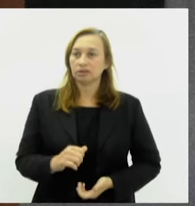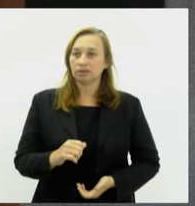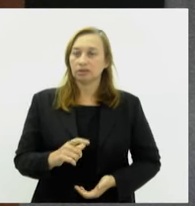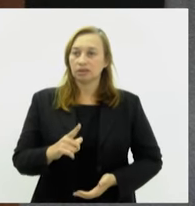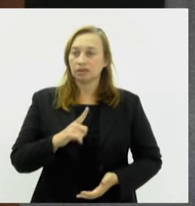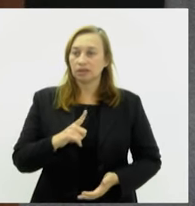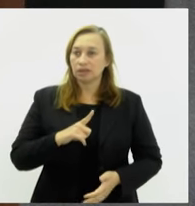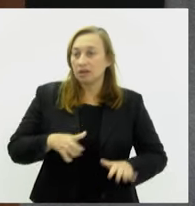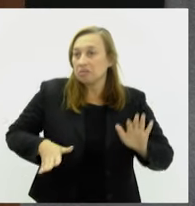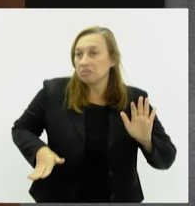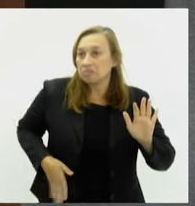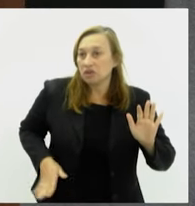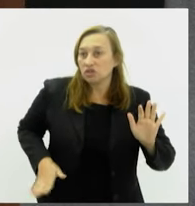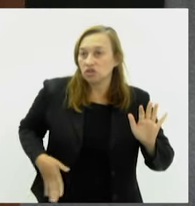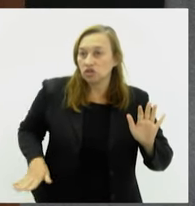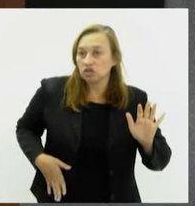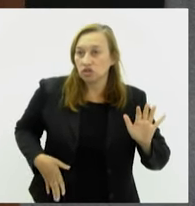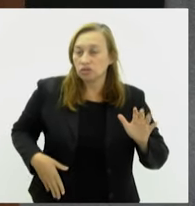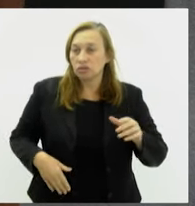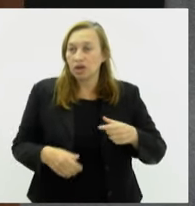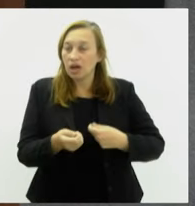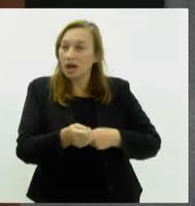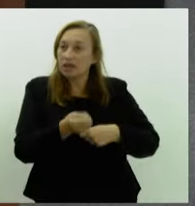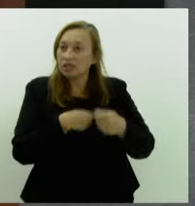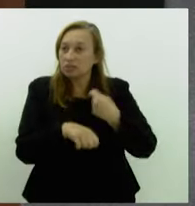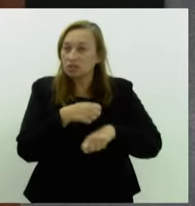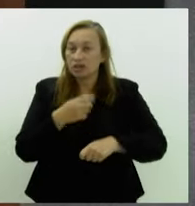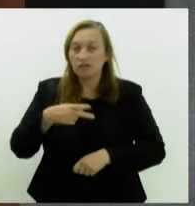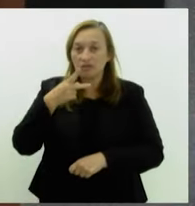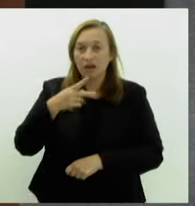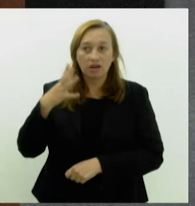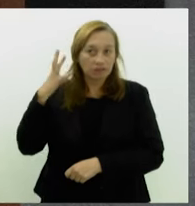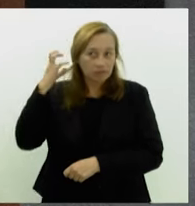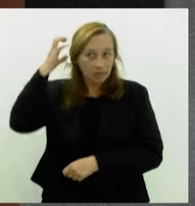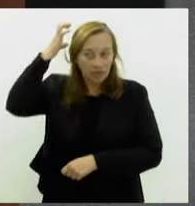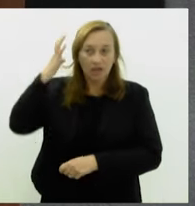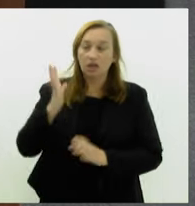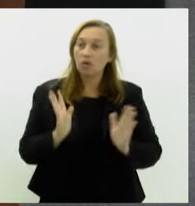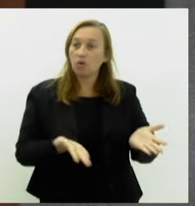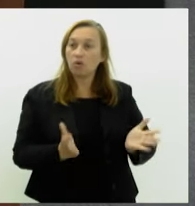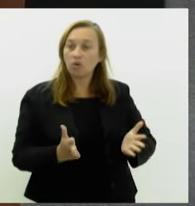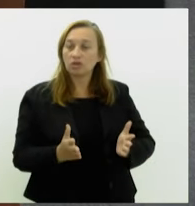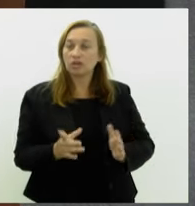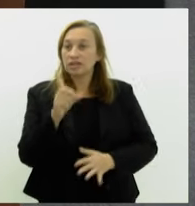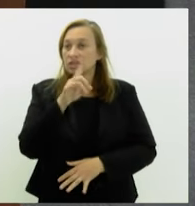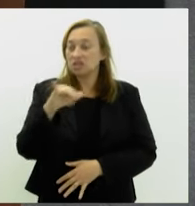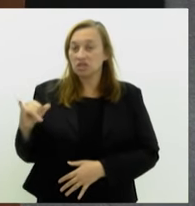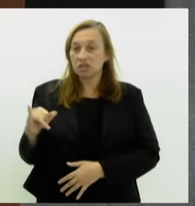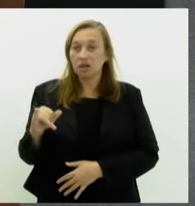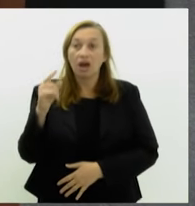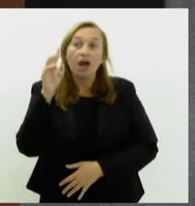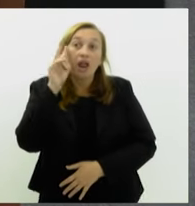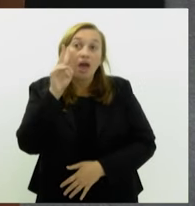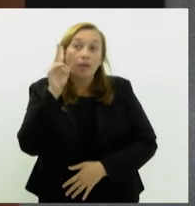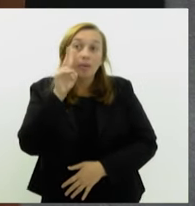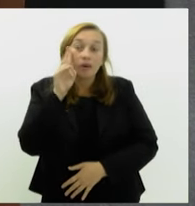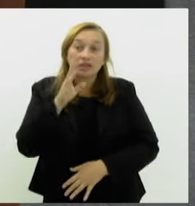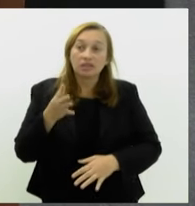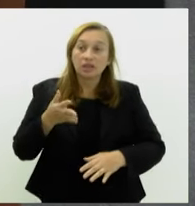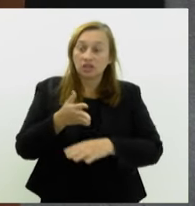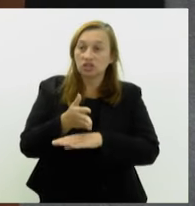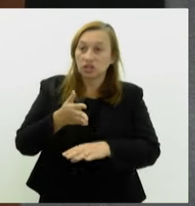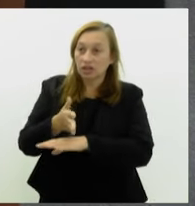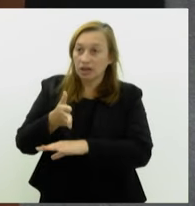essas estruturas. Então, falar do legado de Marielle está aqui hoje, nessa data, rememorando a chegada aos mandantes, mas